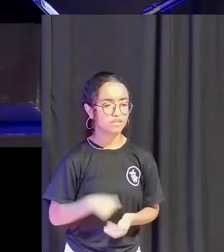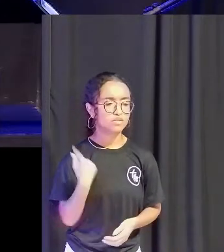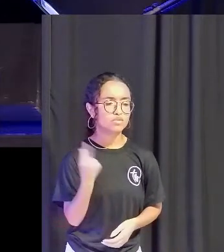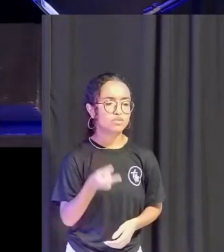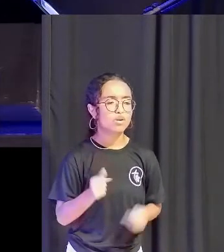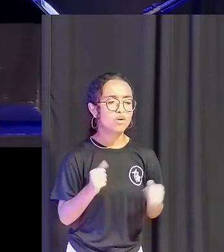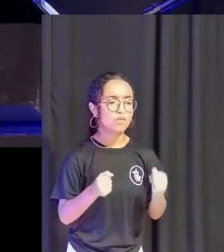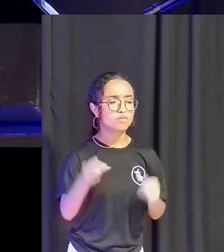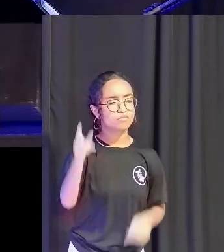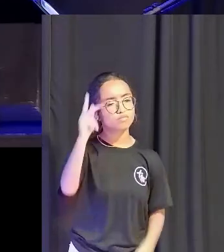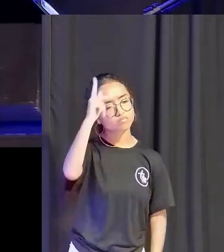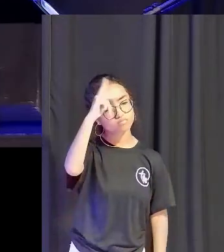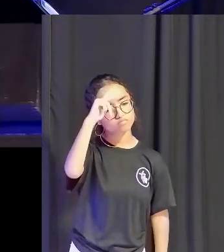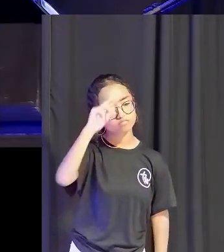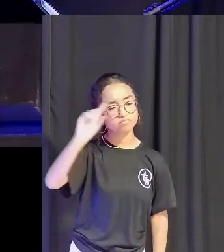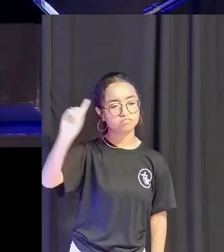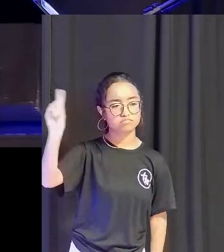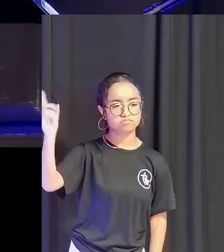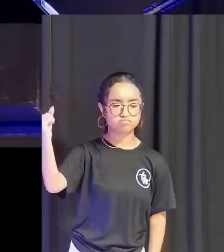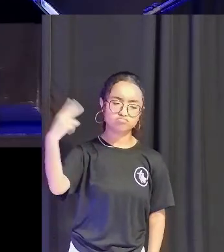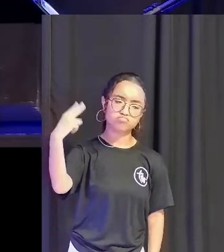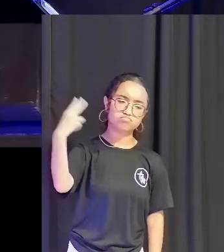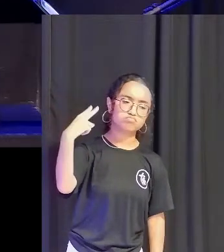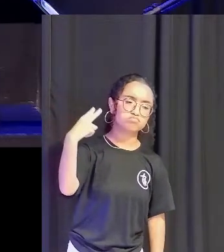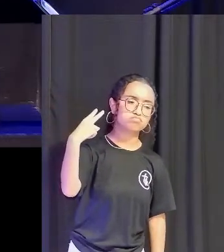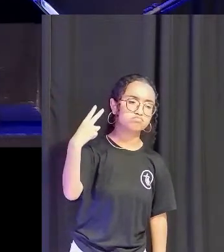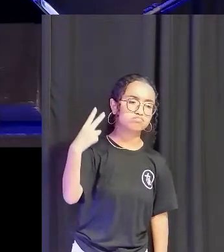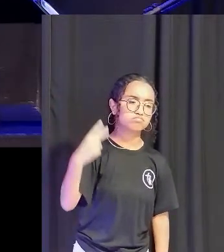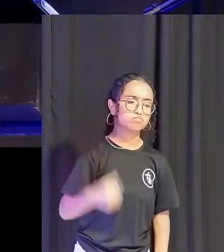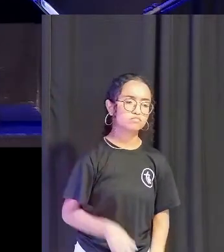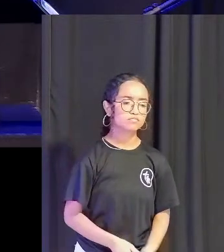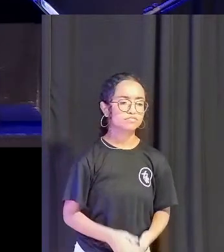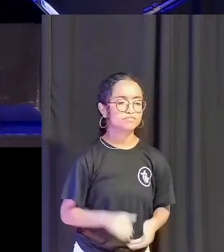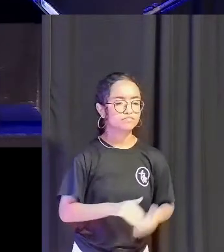protegeu, esteve sempre junto, guiando e ajudando, Senhor Pai.